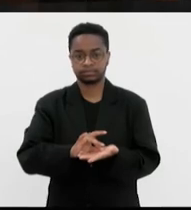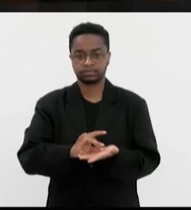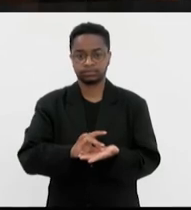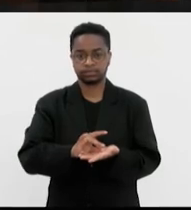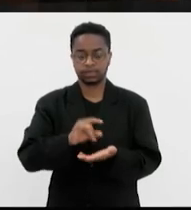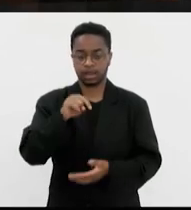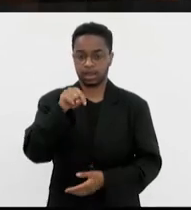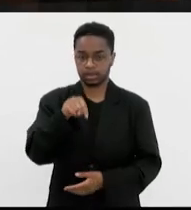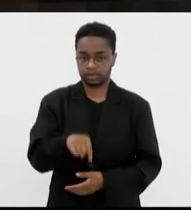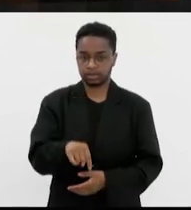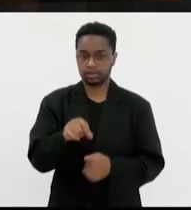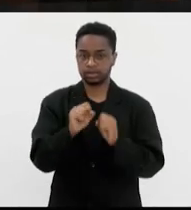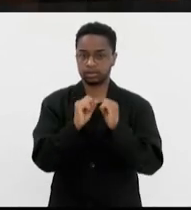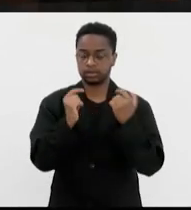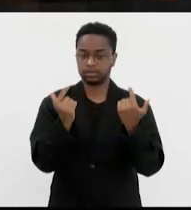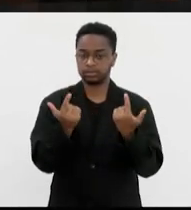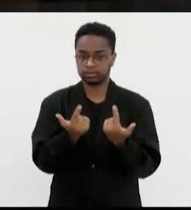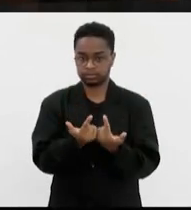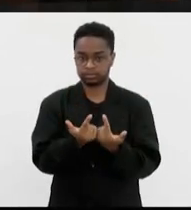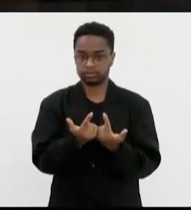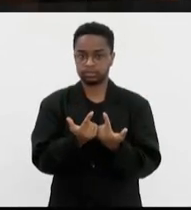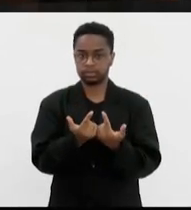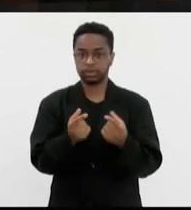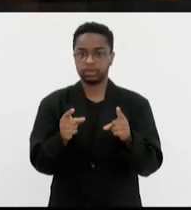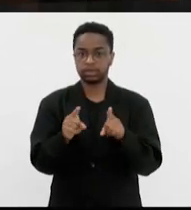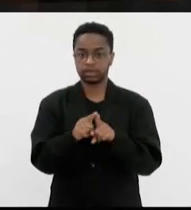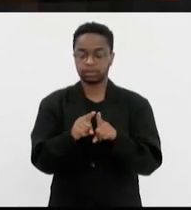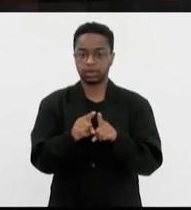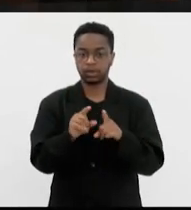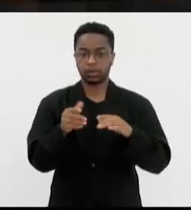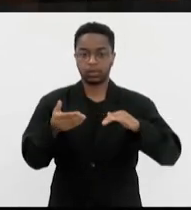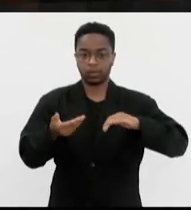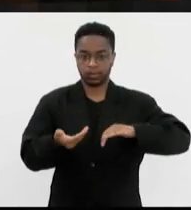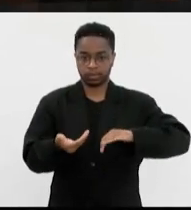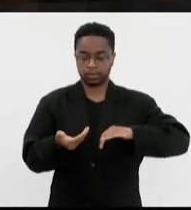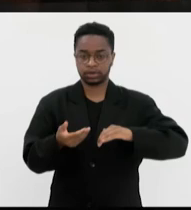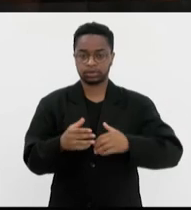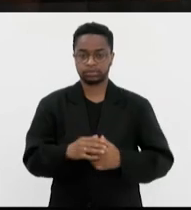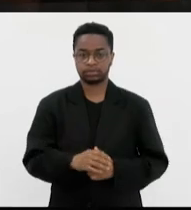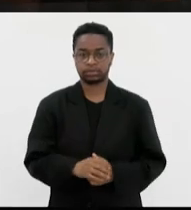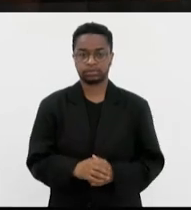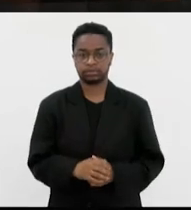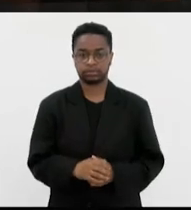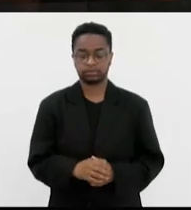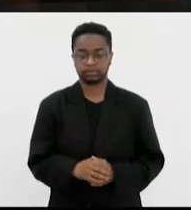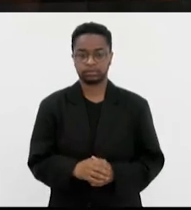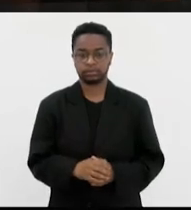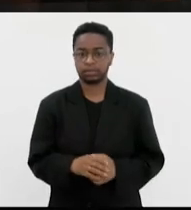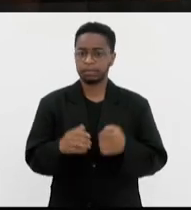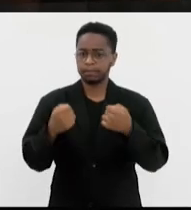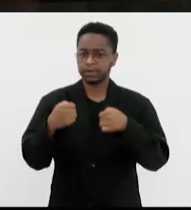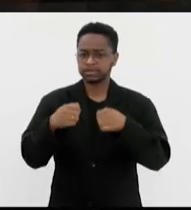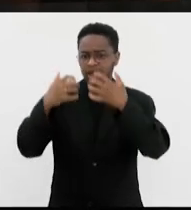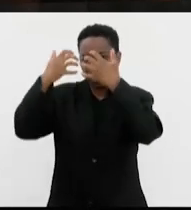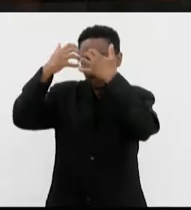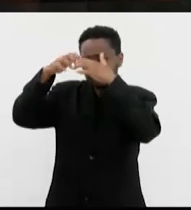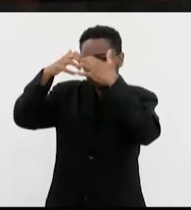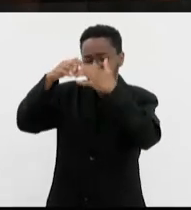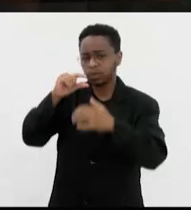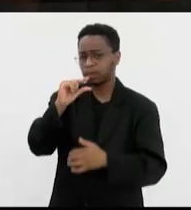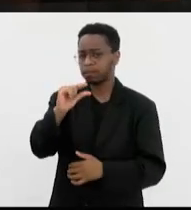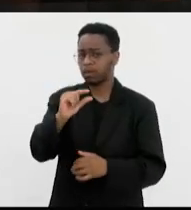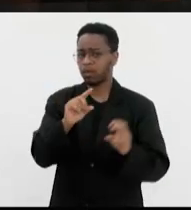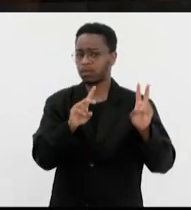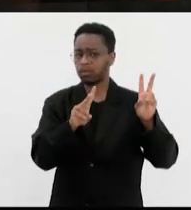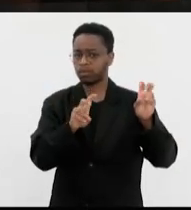este parlamento e o nosso Congresso Nacional reflitam um pouco sobre esses